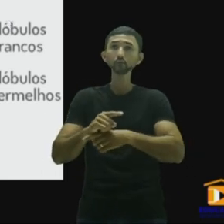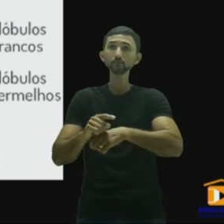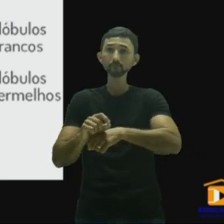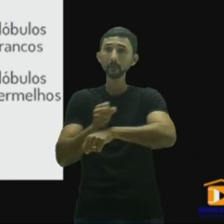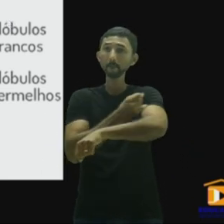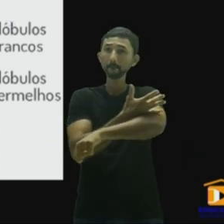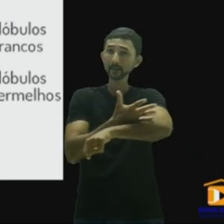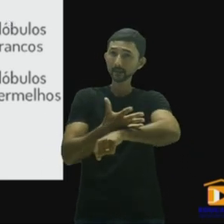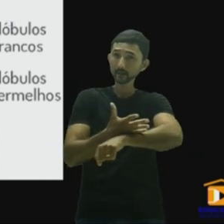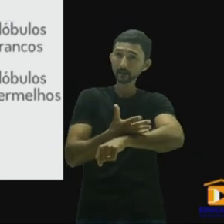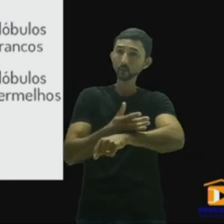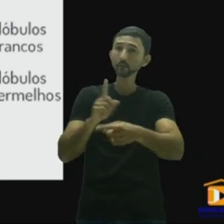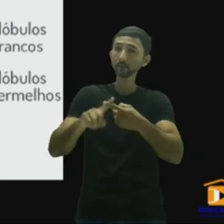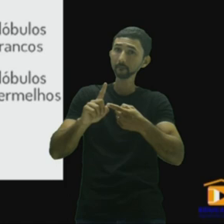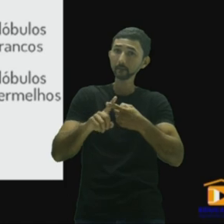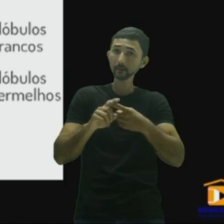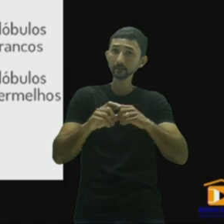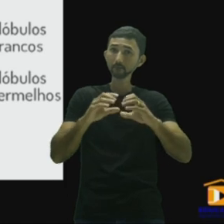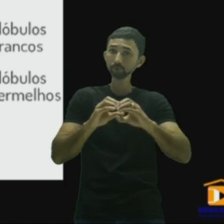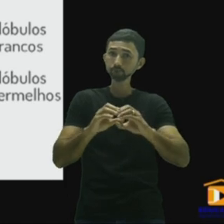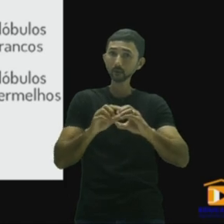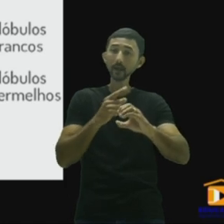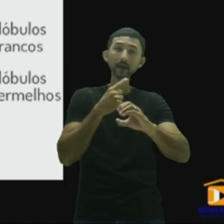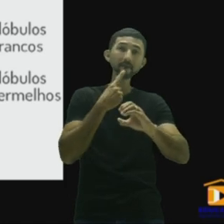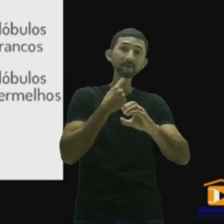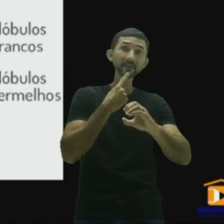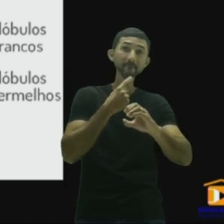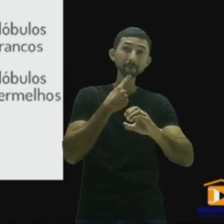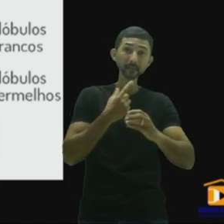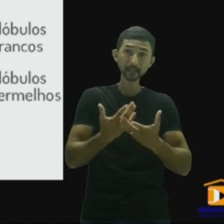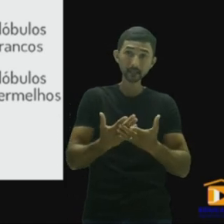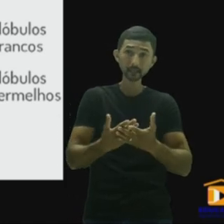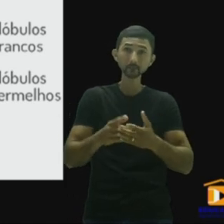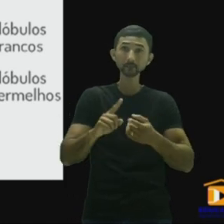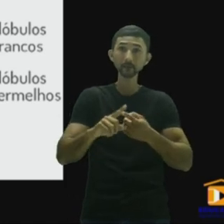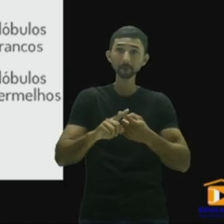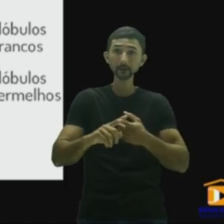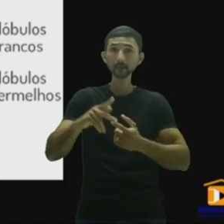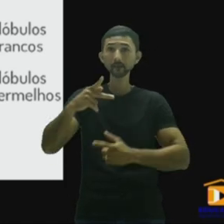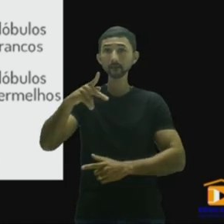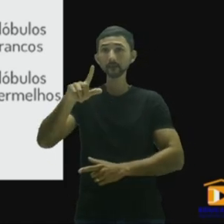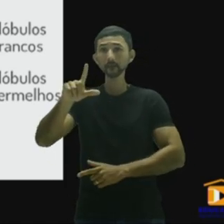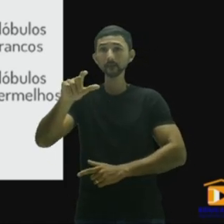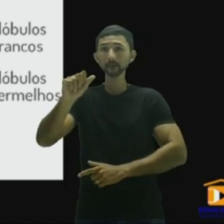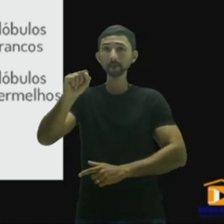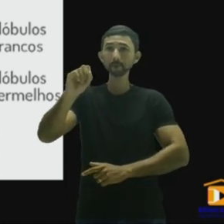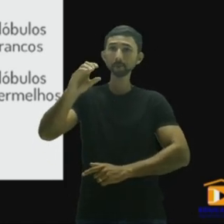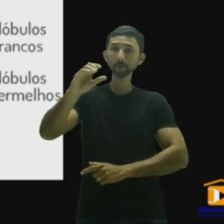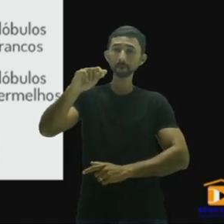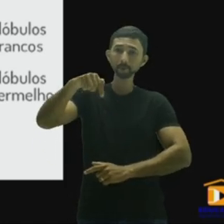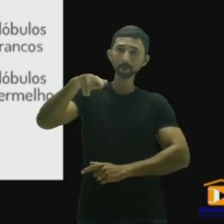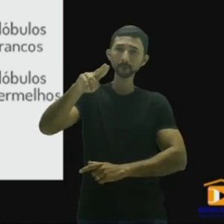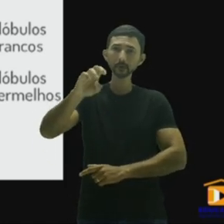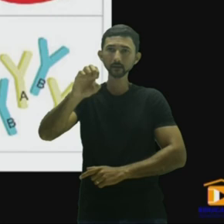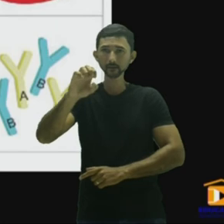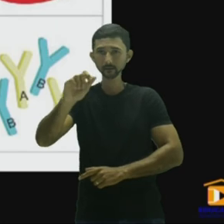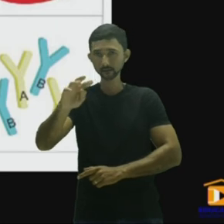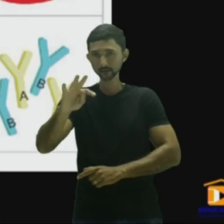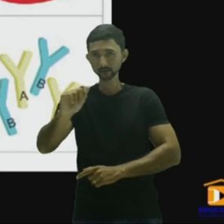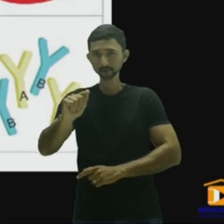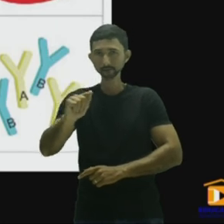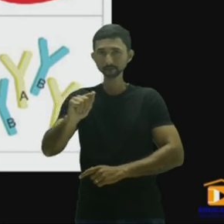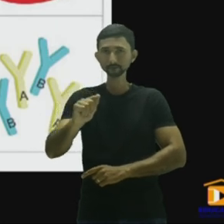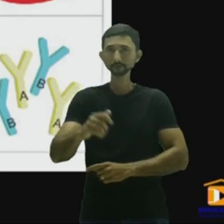que são as hemácias, tá? E também as plaquetas, que já servem para coagulação. Tá? Para o sistema BO e o fator